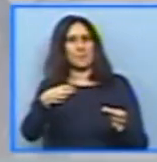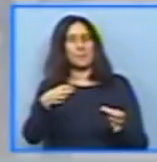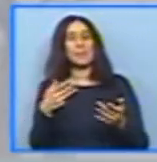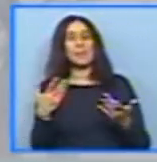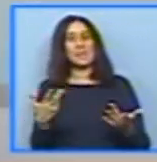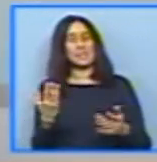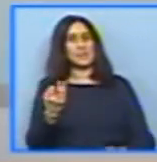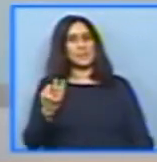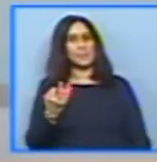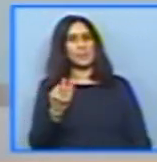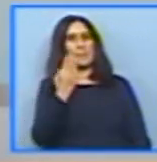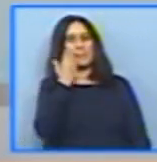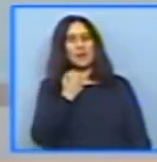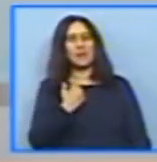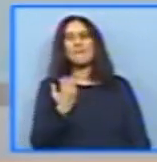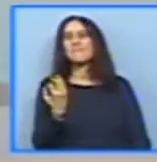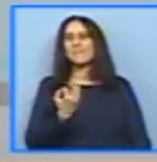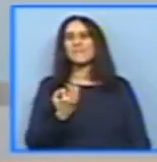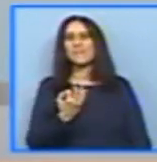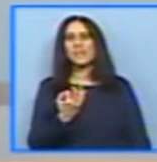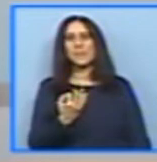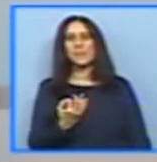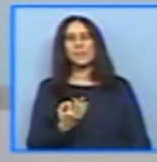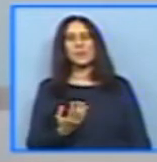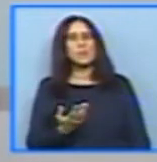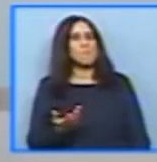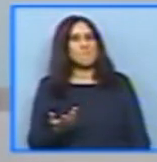E nesse sentido, creio que, de facto,